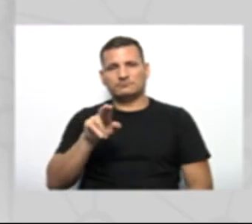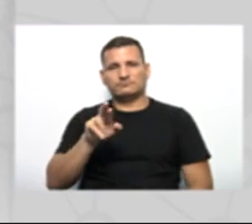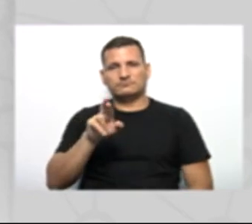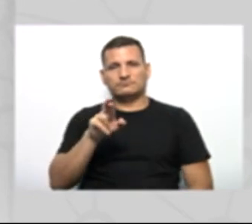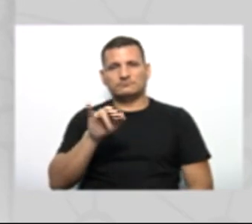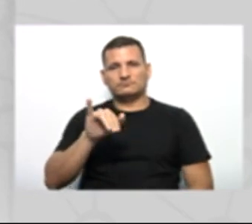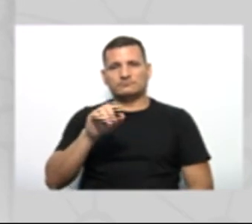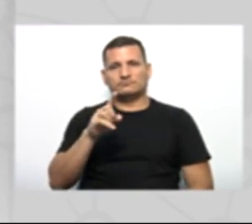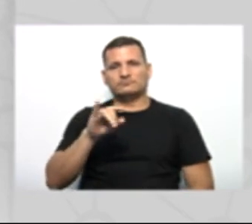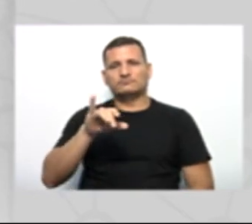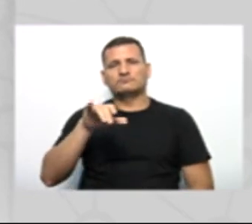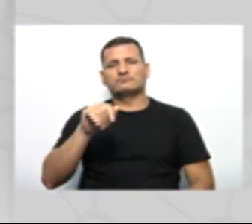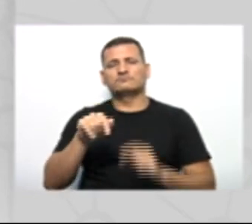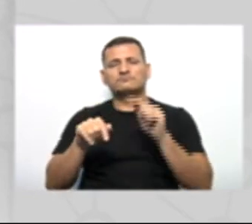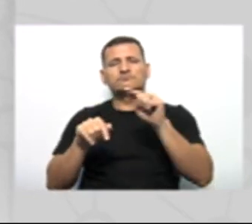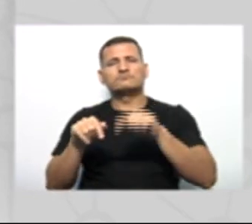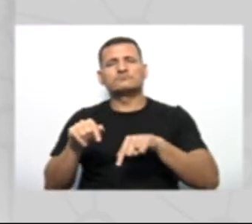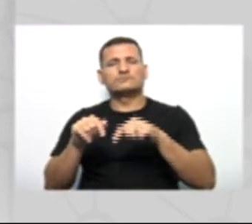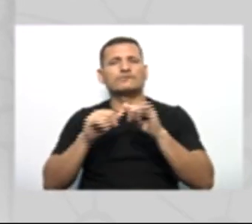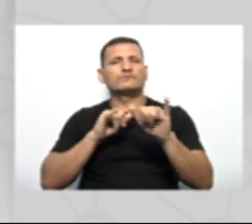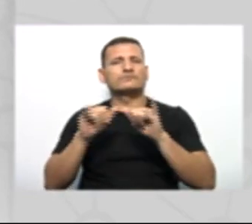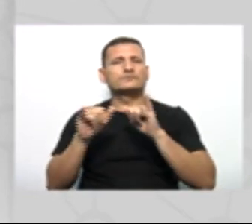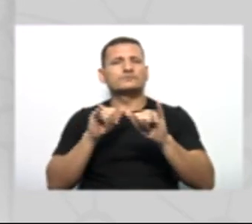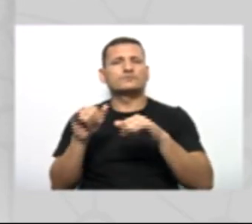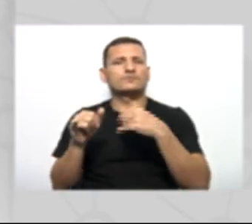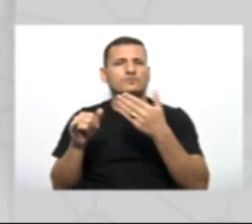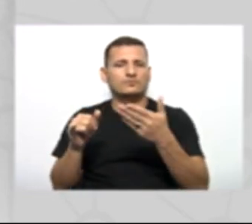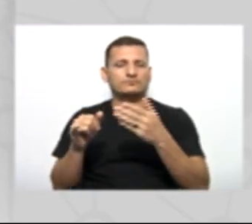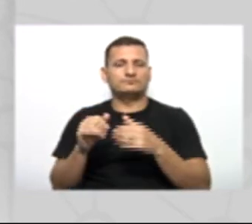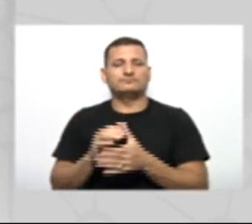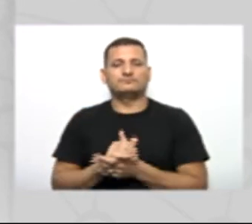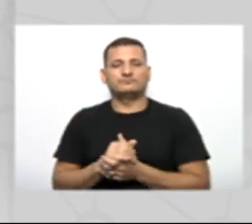uma pessoa jurídica tem? Ela vai ter lá